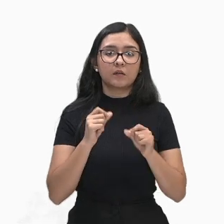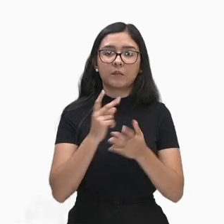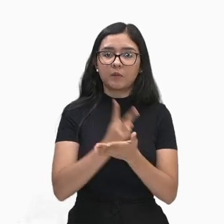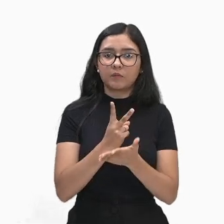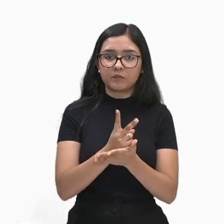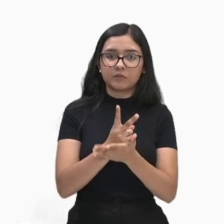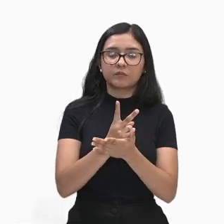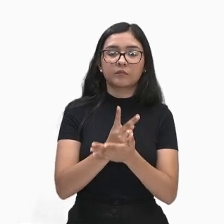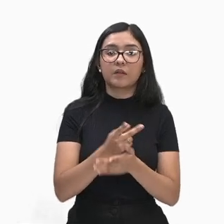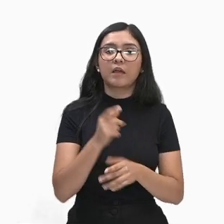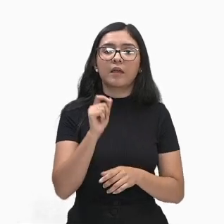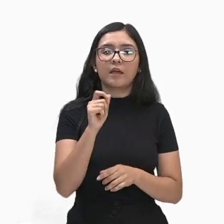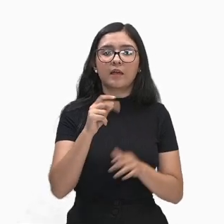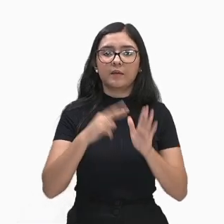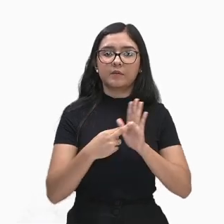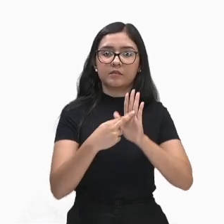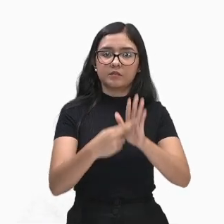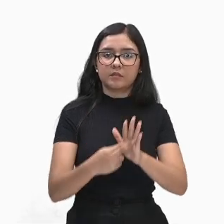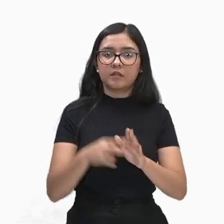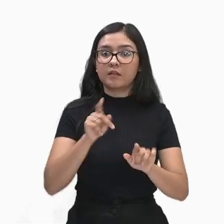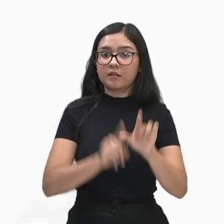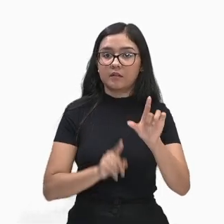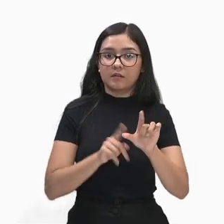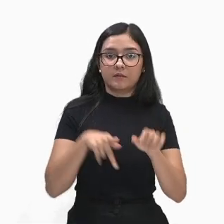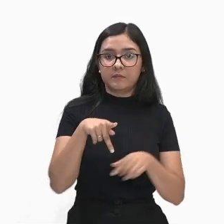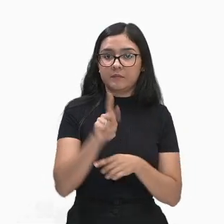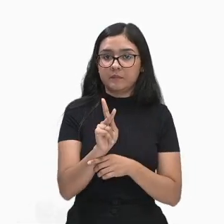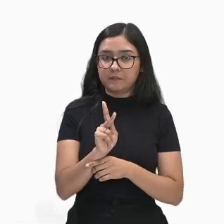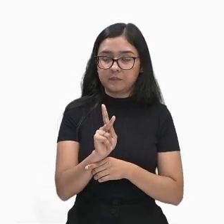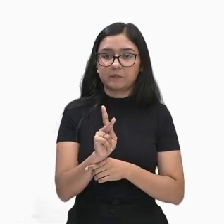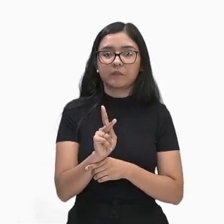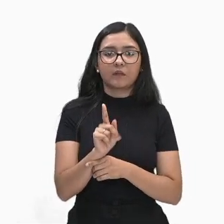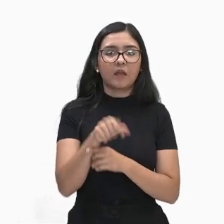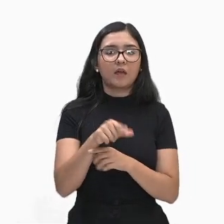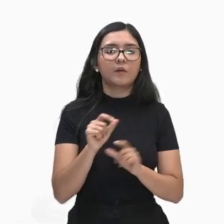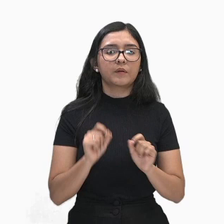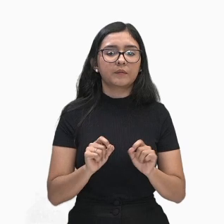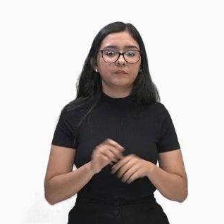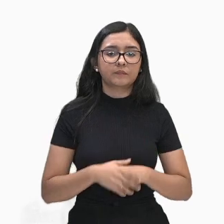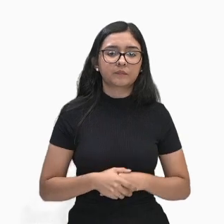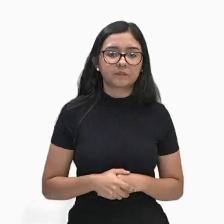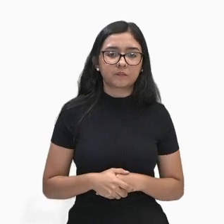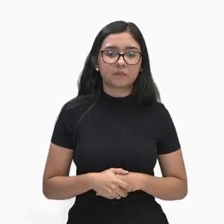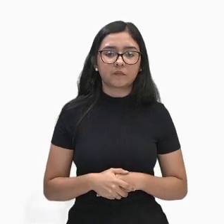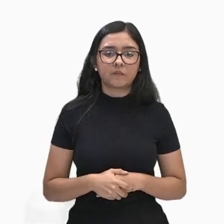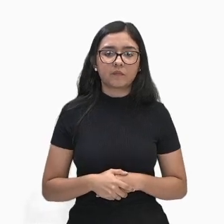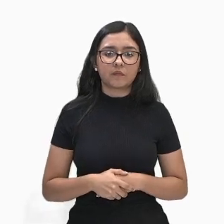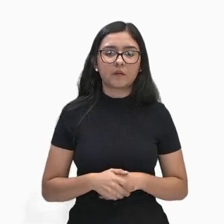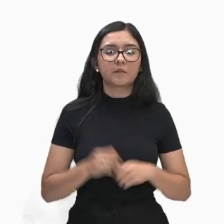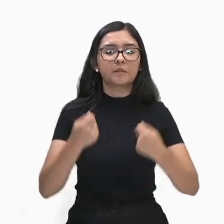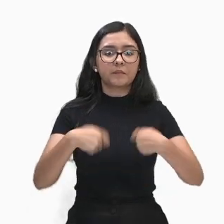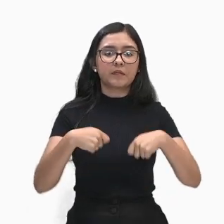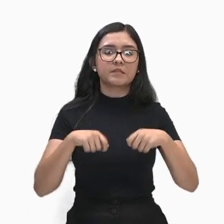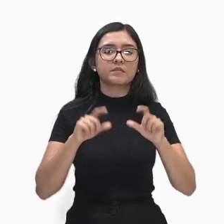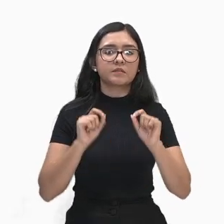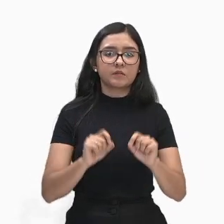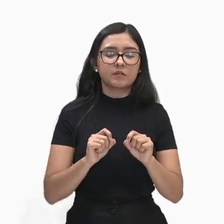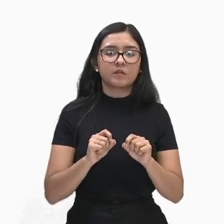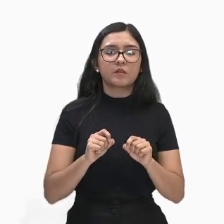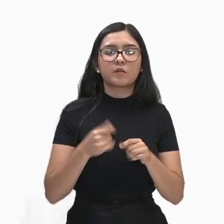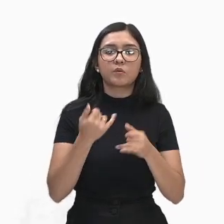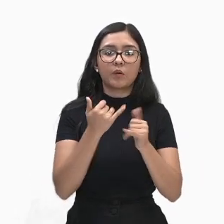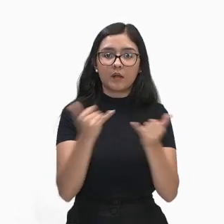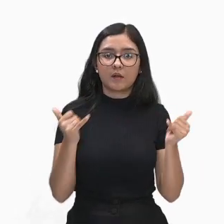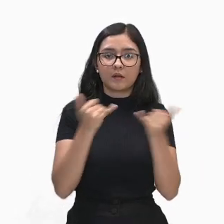constante K, tá? Ela é a constante eletrostática e ela depende do meio onde as cargas